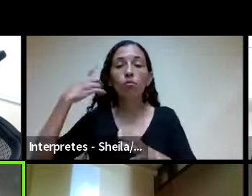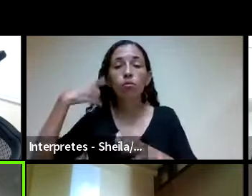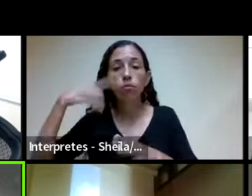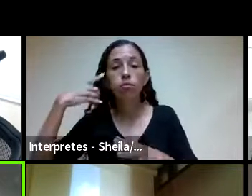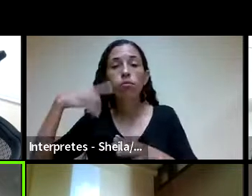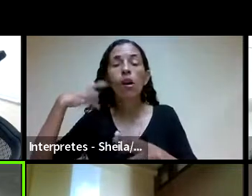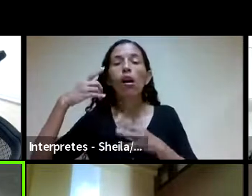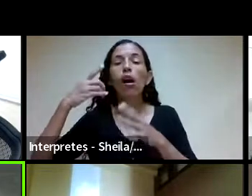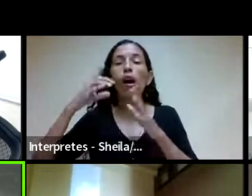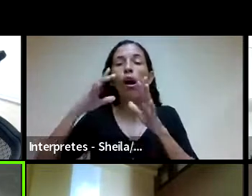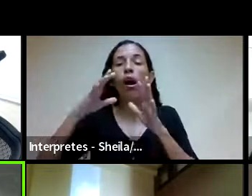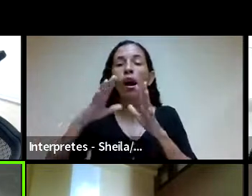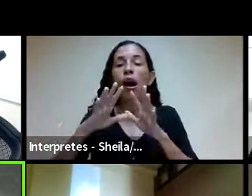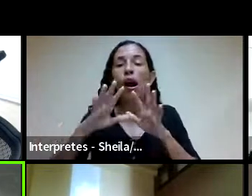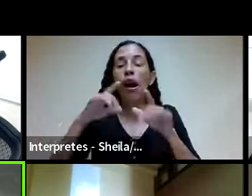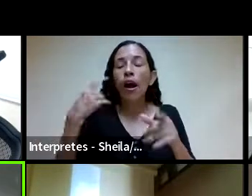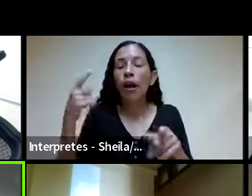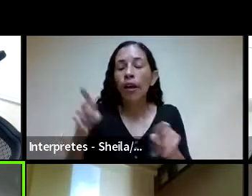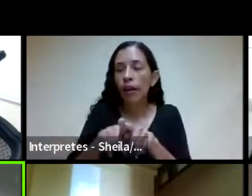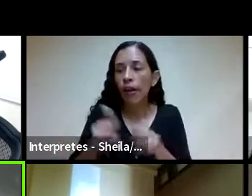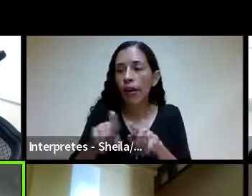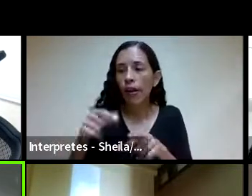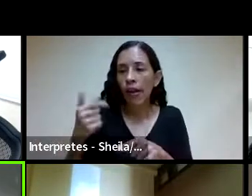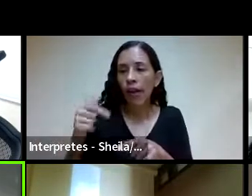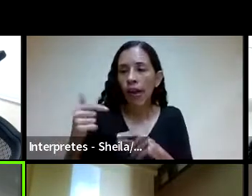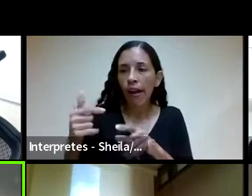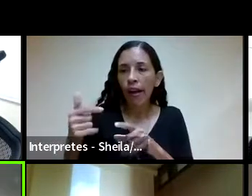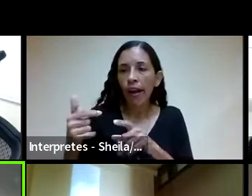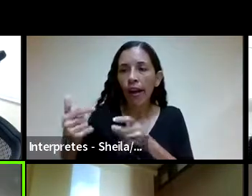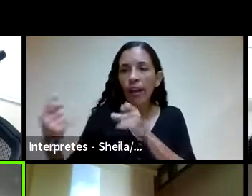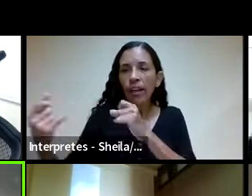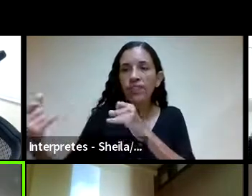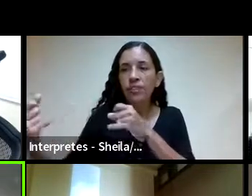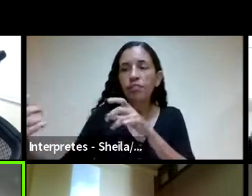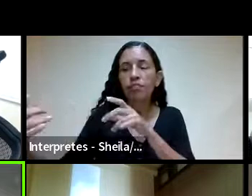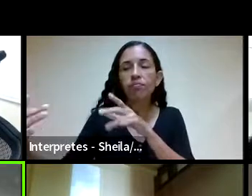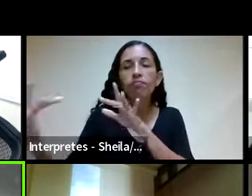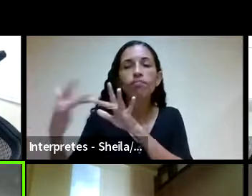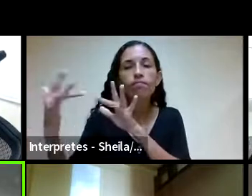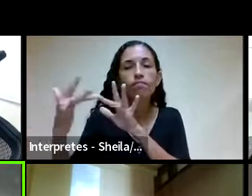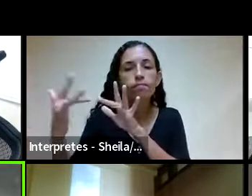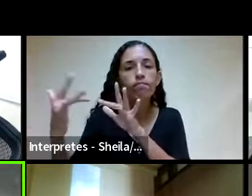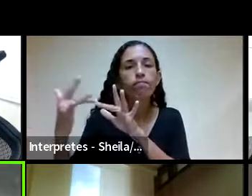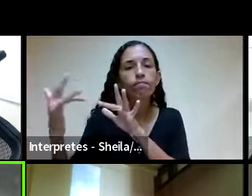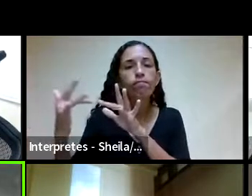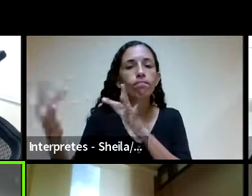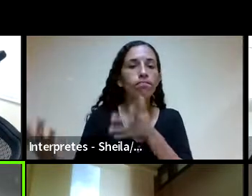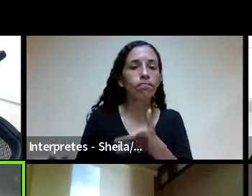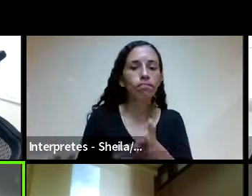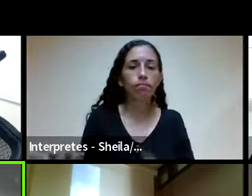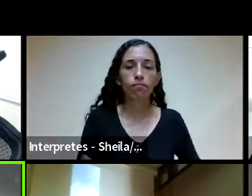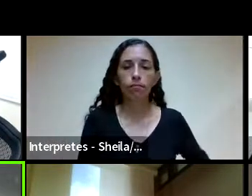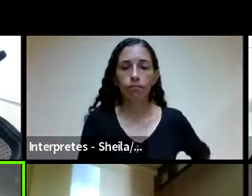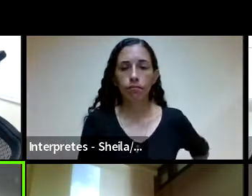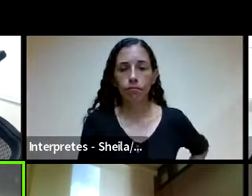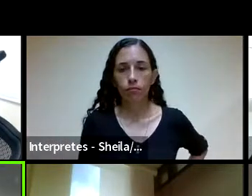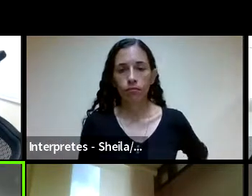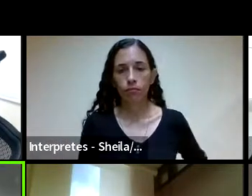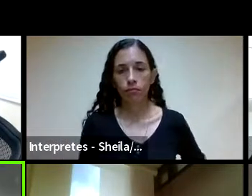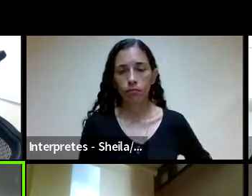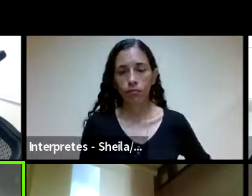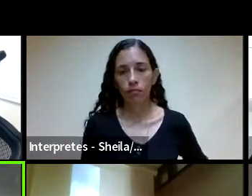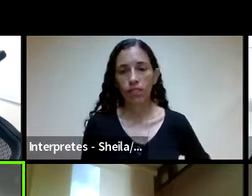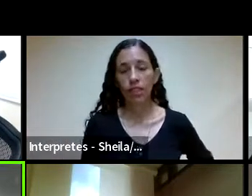processo eleitoral, penal eleitoral de acusação, E aí se aproximaria mais às regras do CPP.